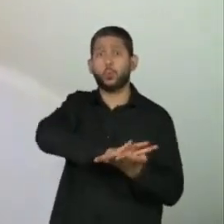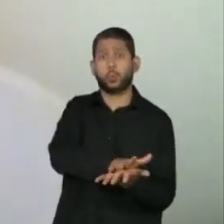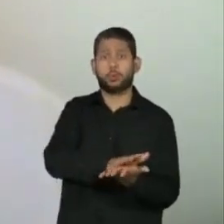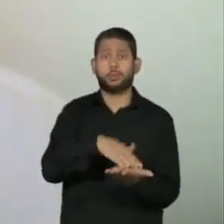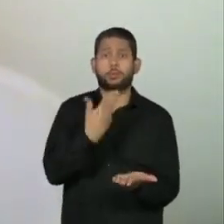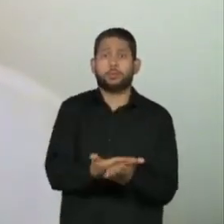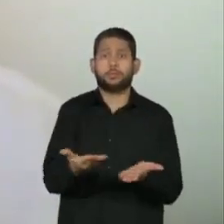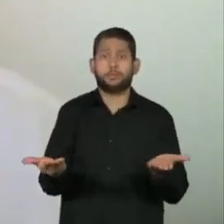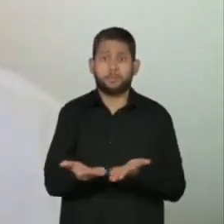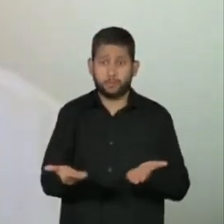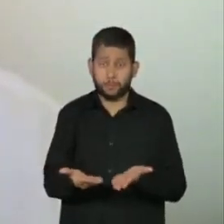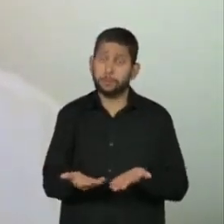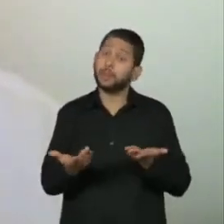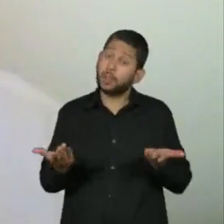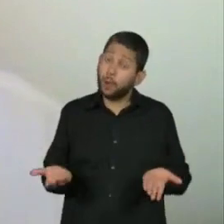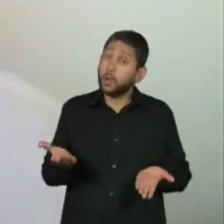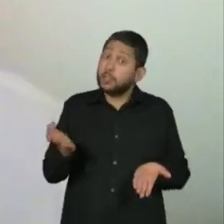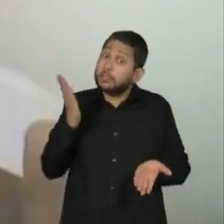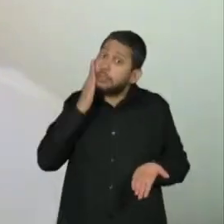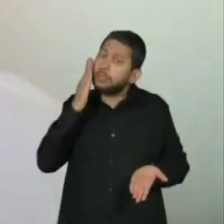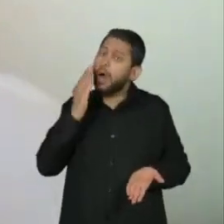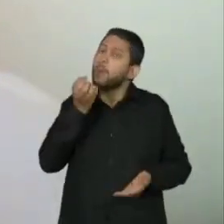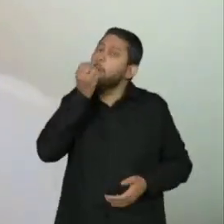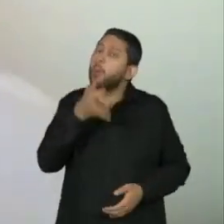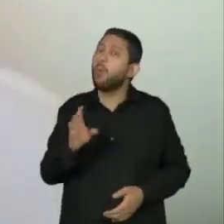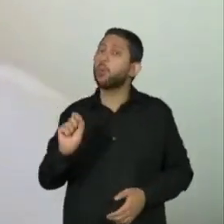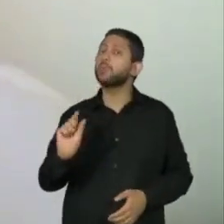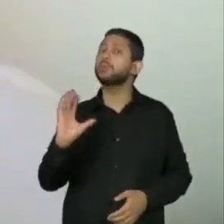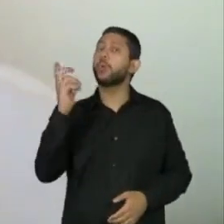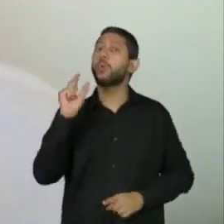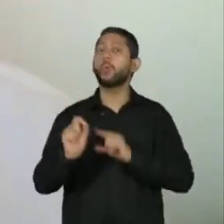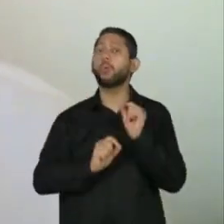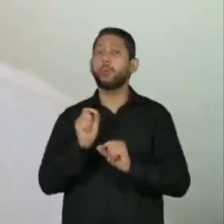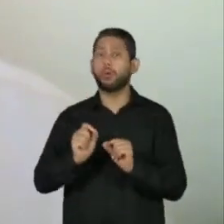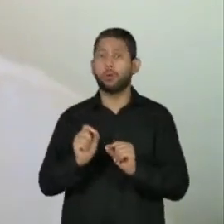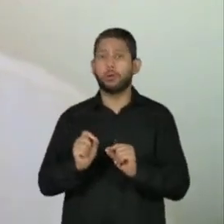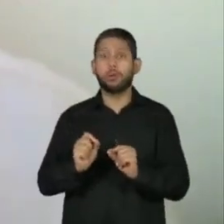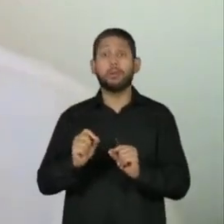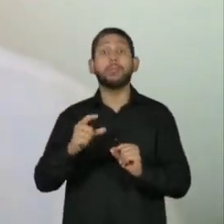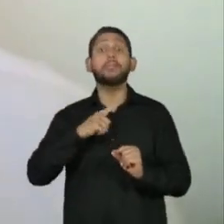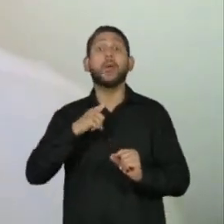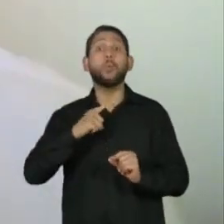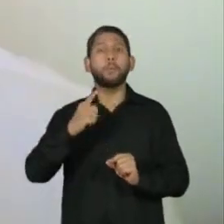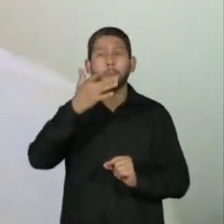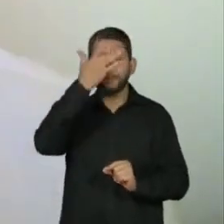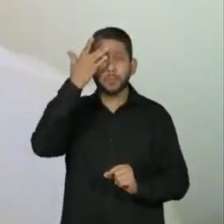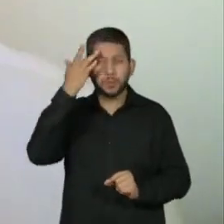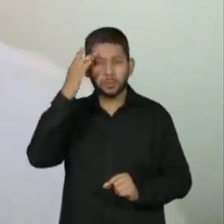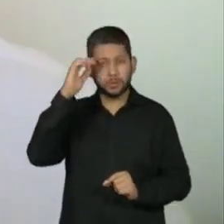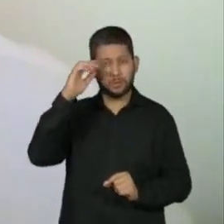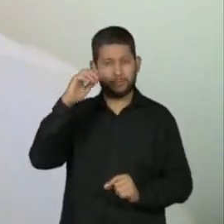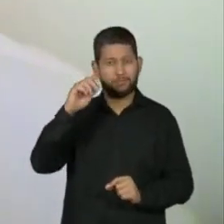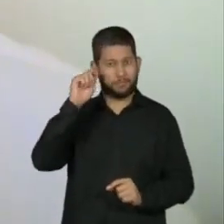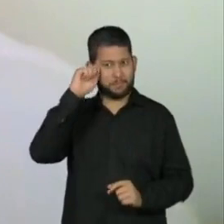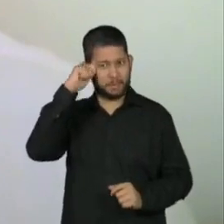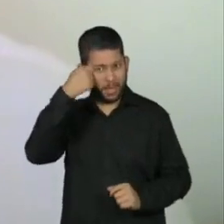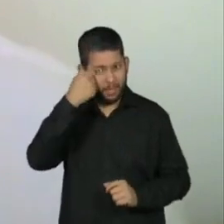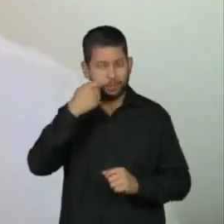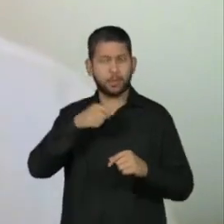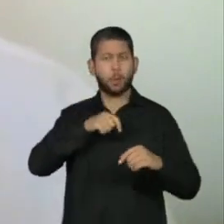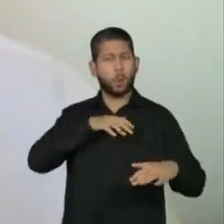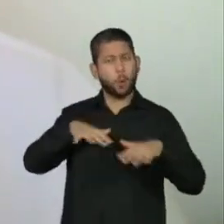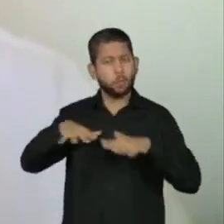que isso é algo positivo que a gente deve afirmar com muita força, é que o empoderamento dos